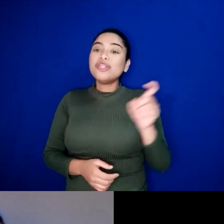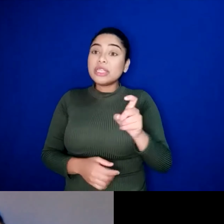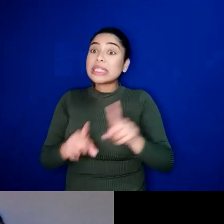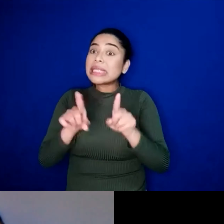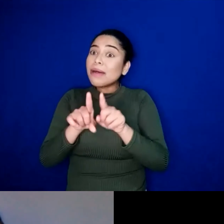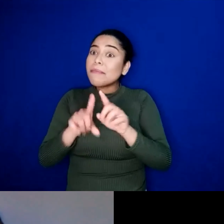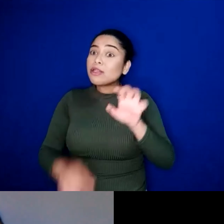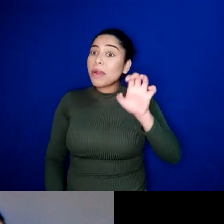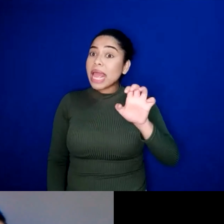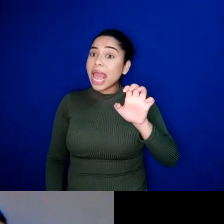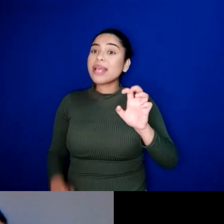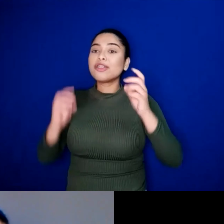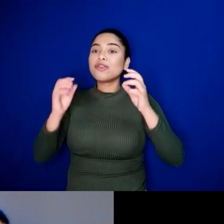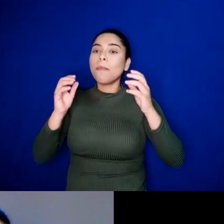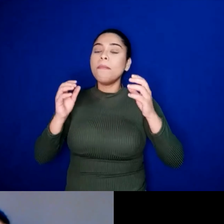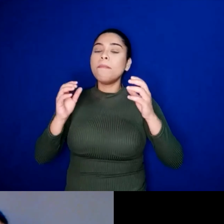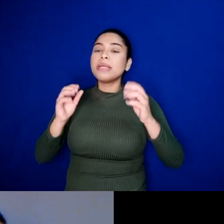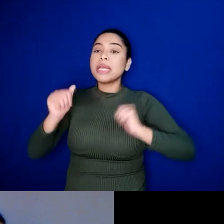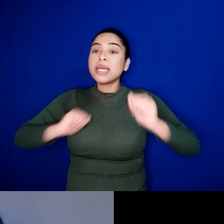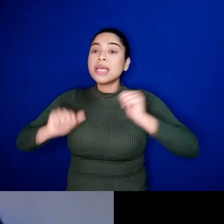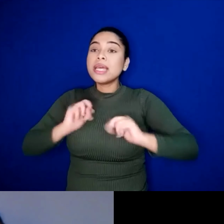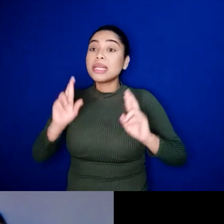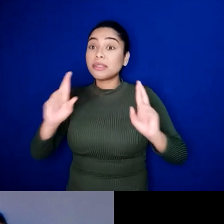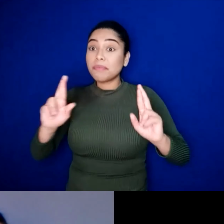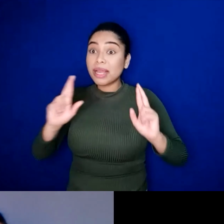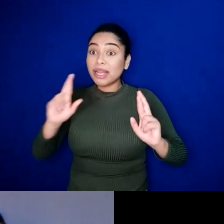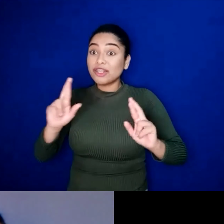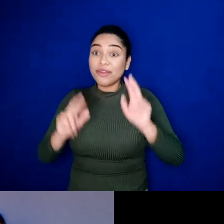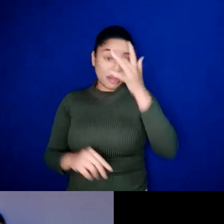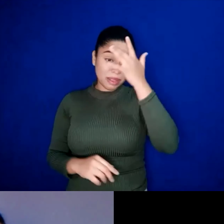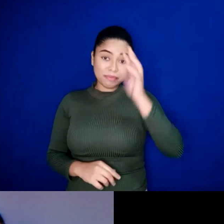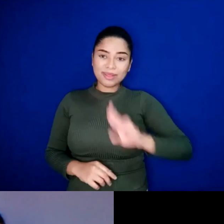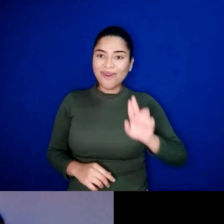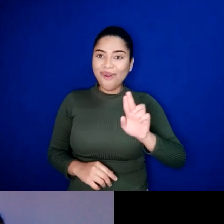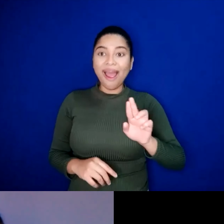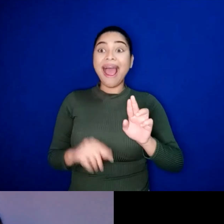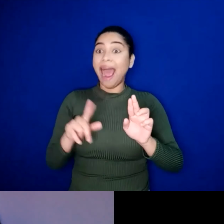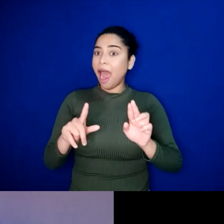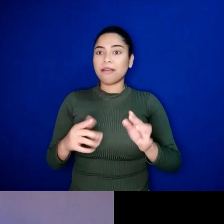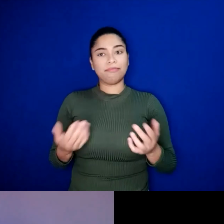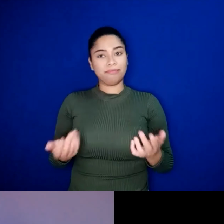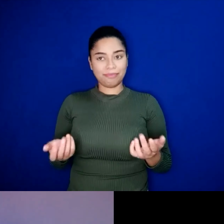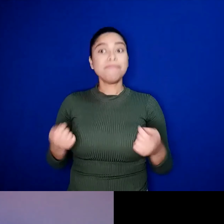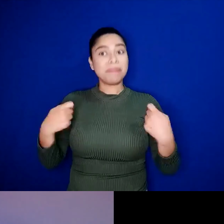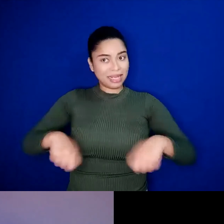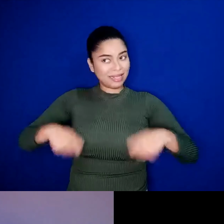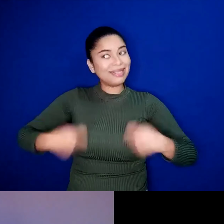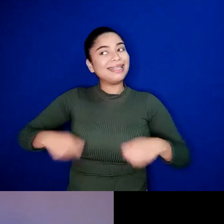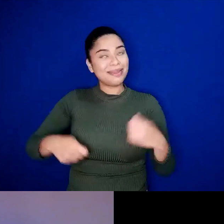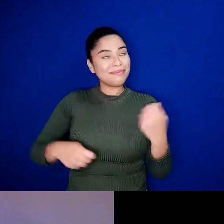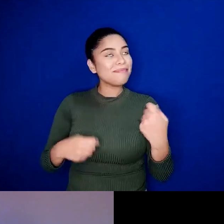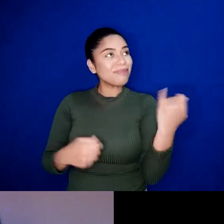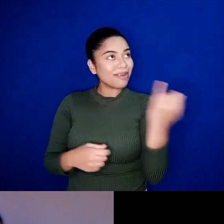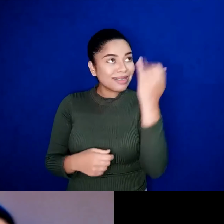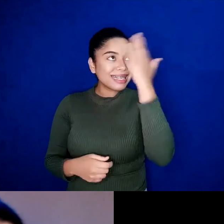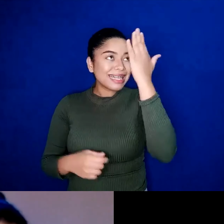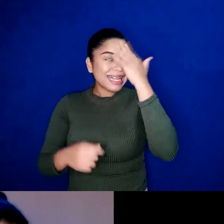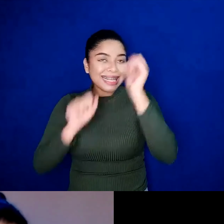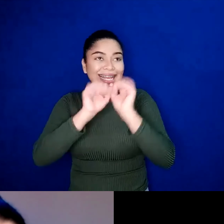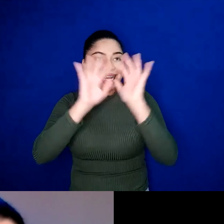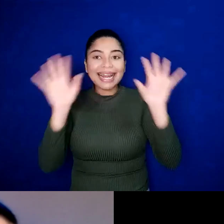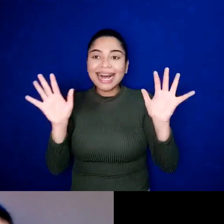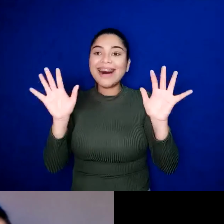das expectativas do usuário e esse elemento é extremamente importante na mediação também é de entender o mercado de